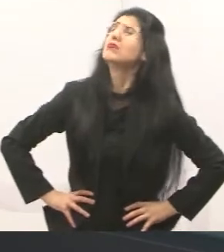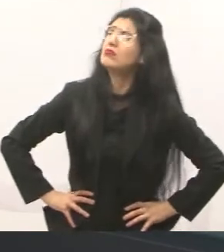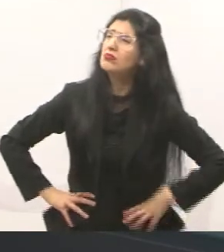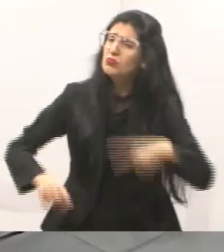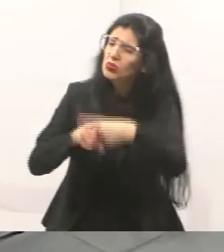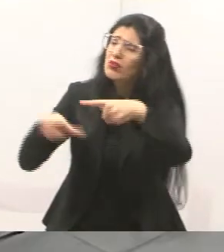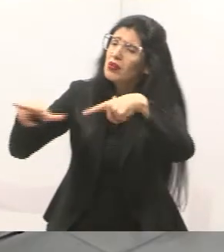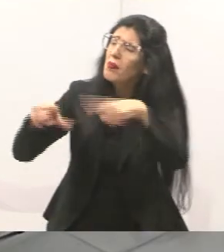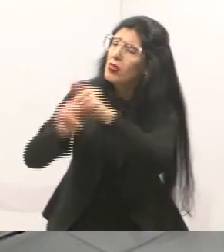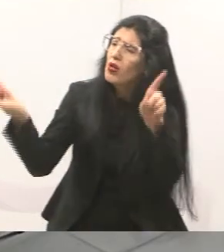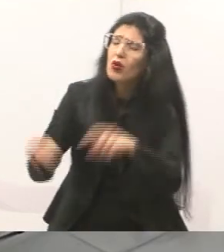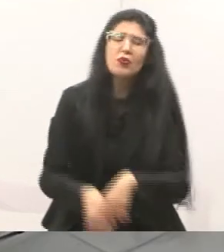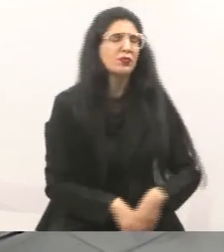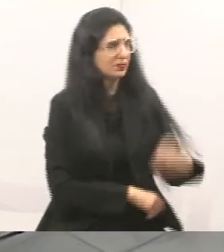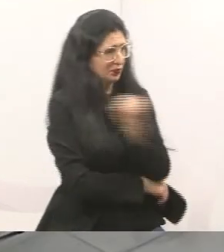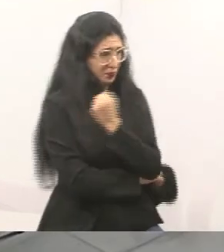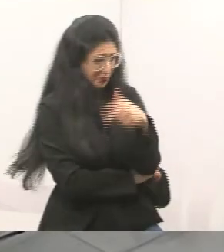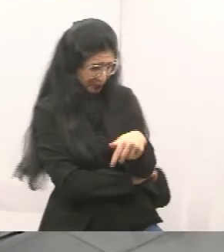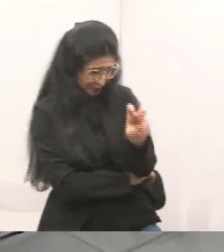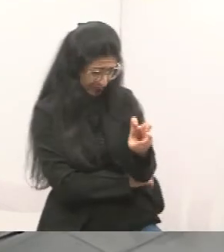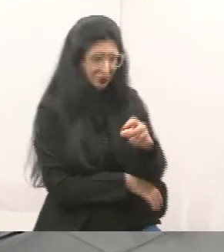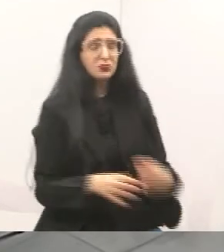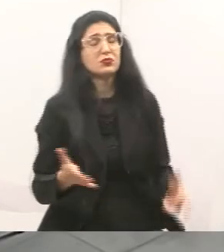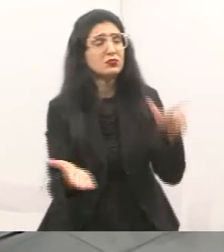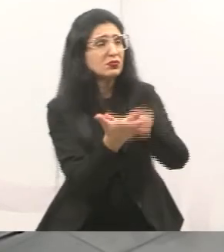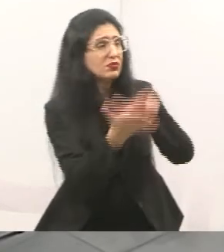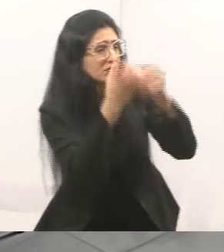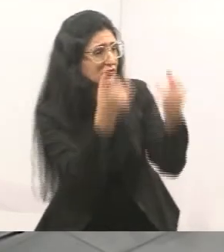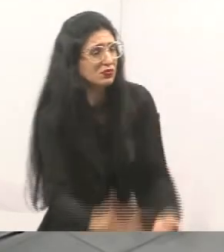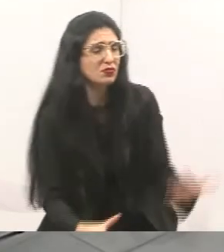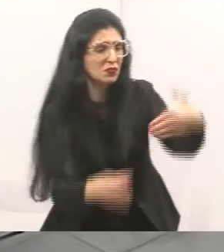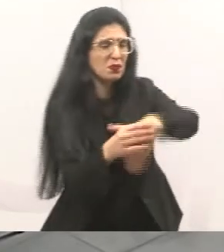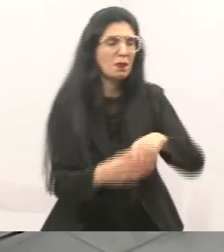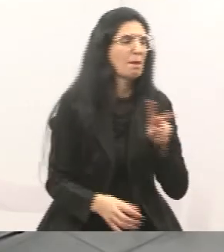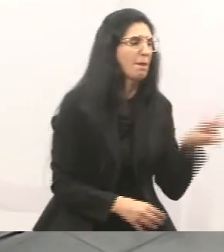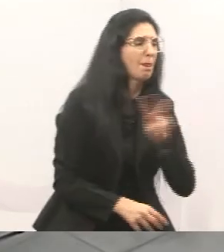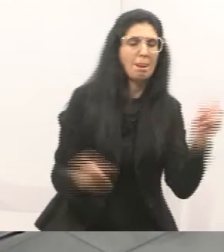Pedido de informações número 75 em votação. Os vereadores